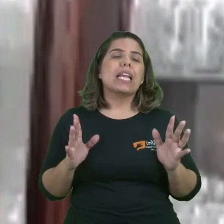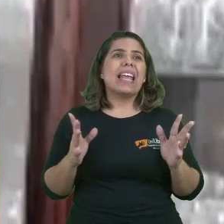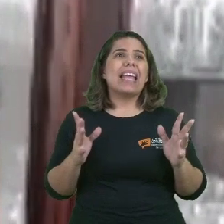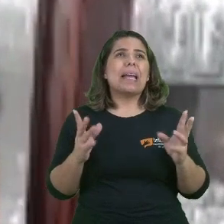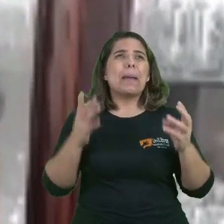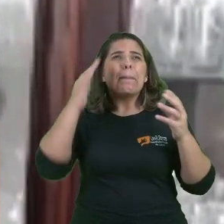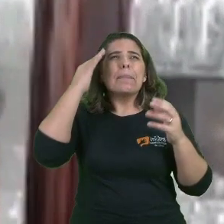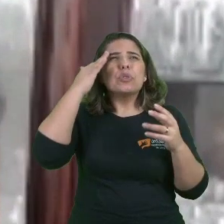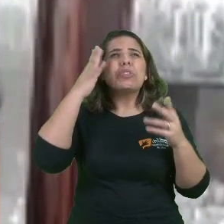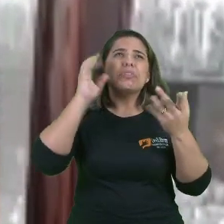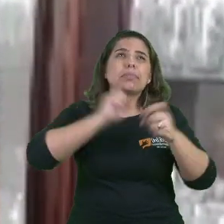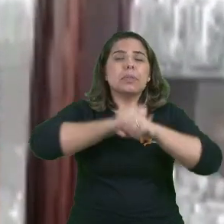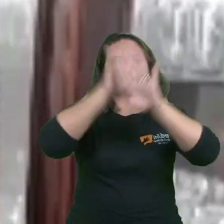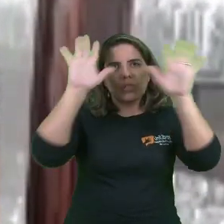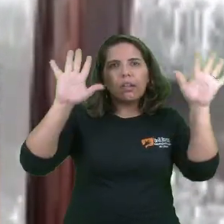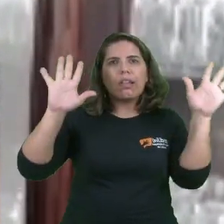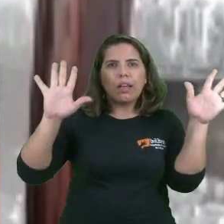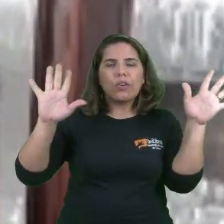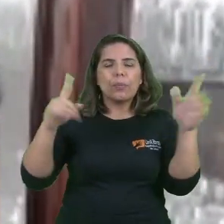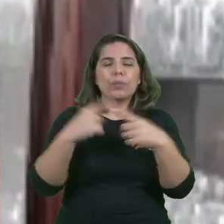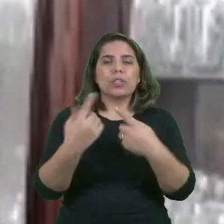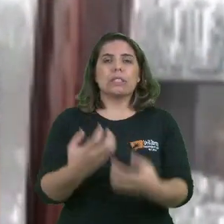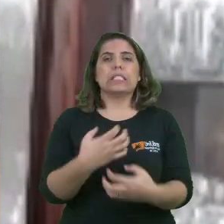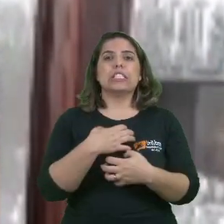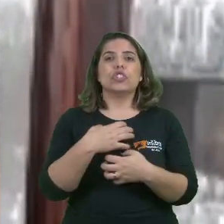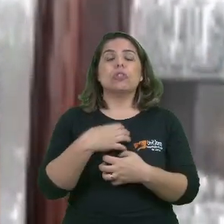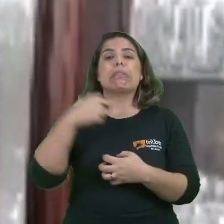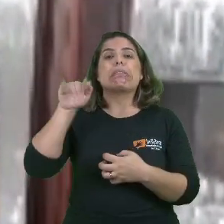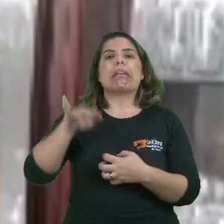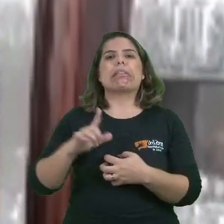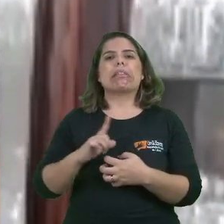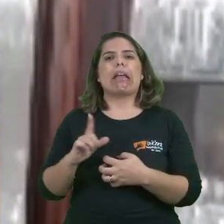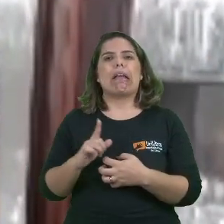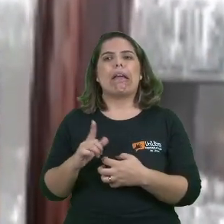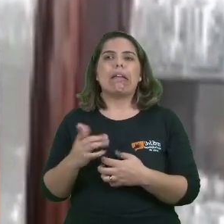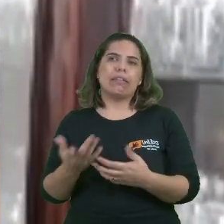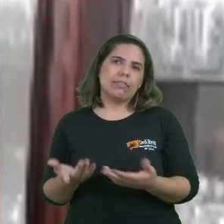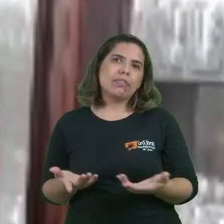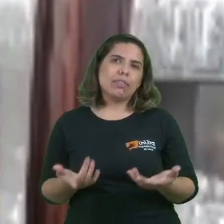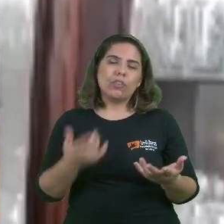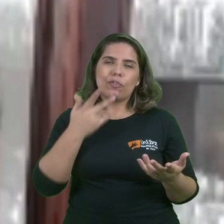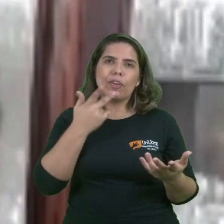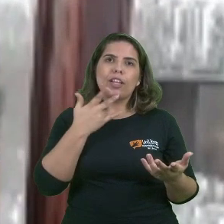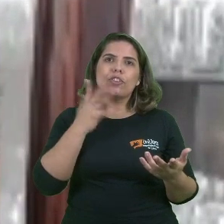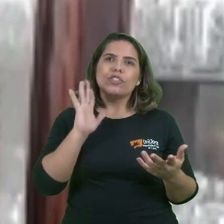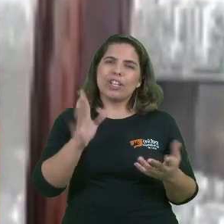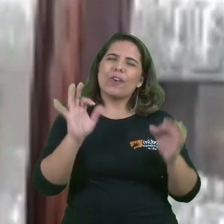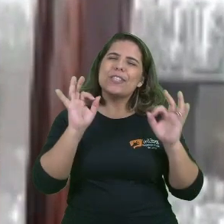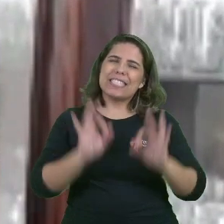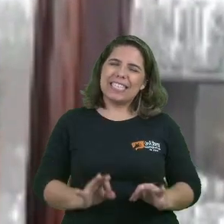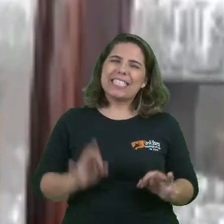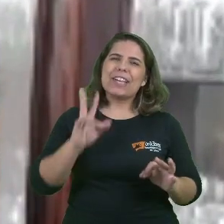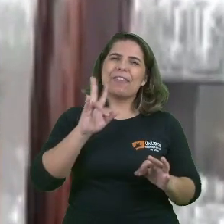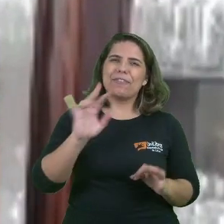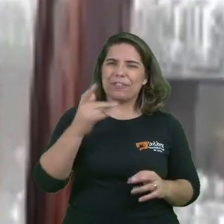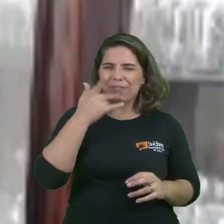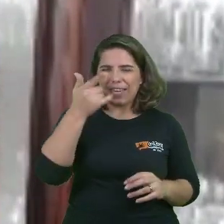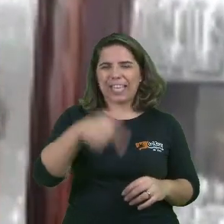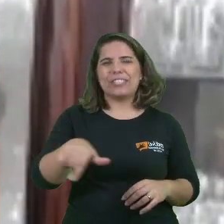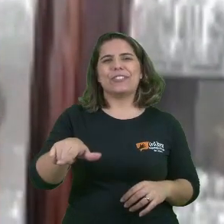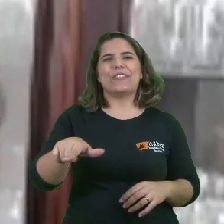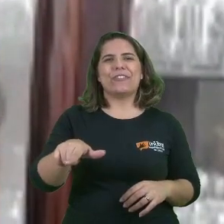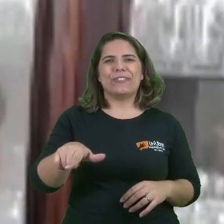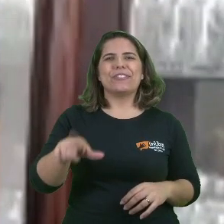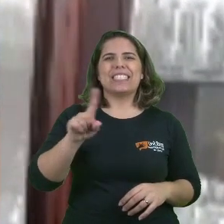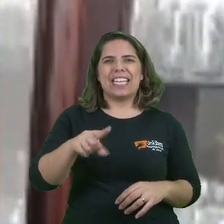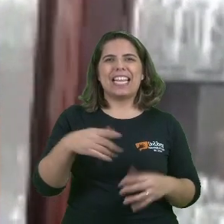sustento exemplo porque o sentido que eu já vou falando já com certeza voltarei a falar mais vezes